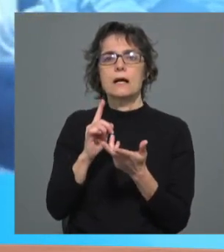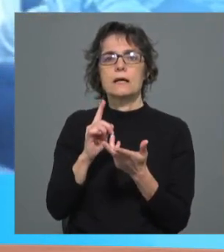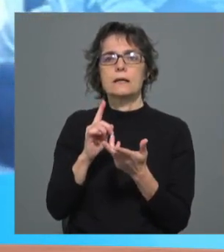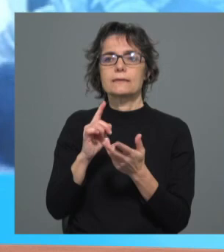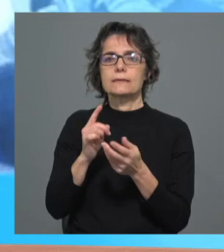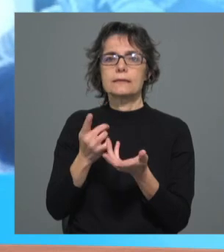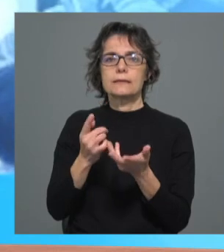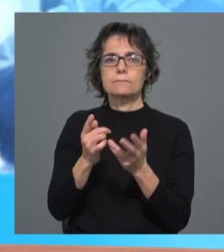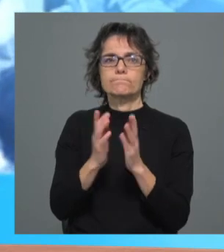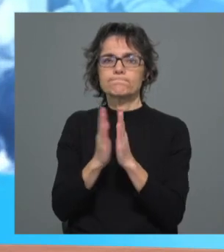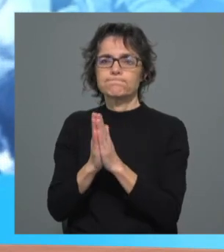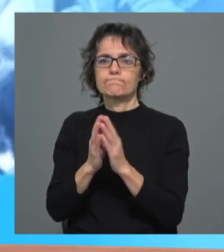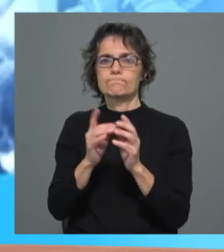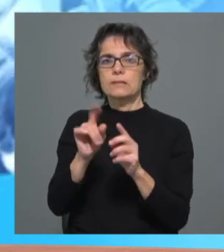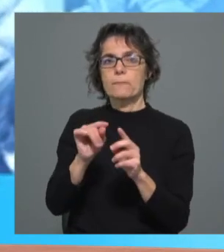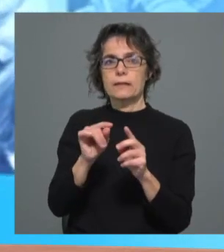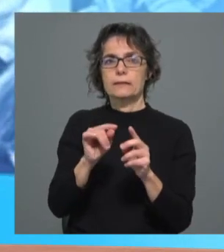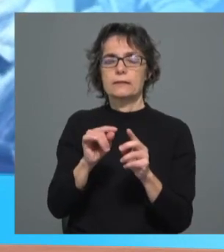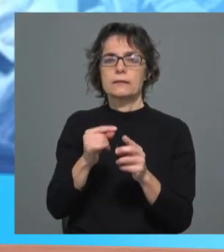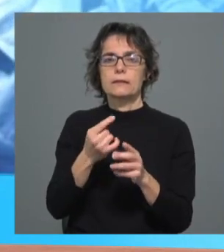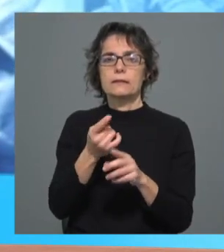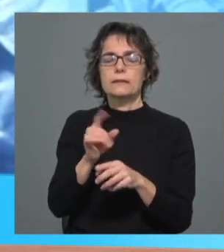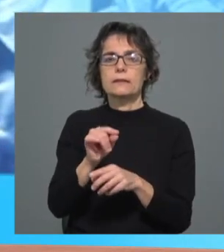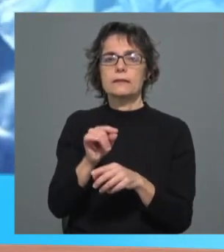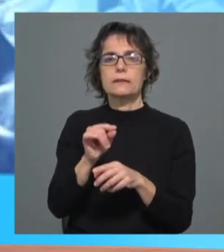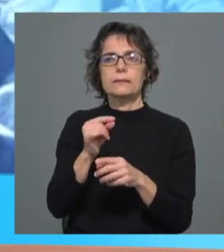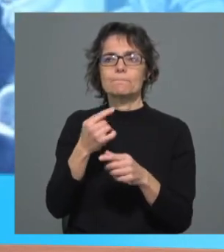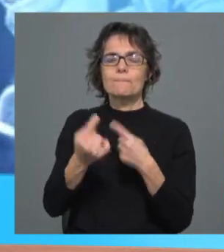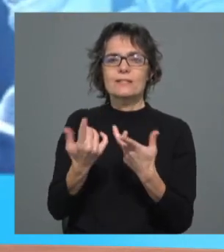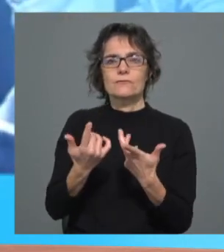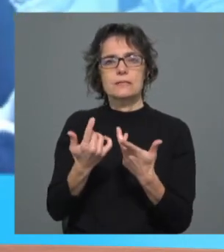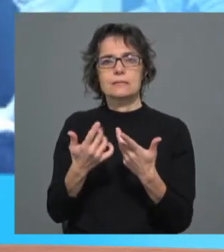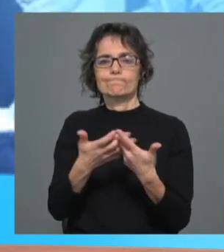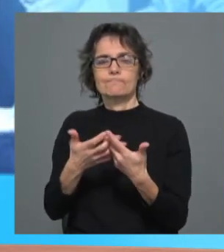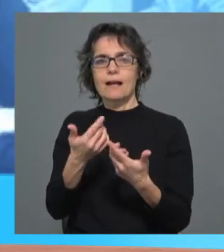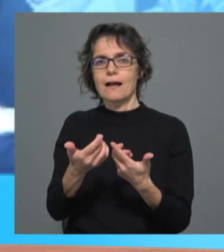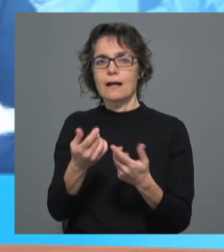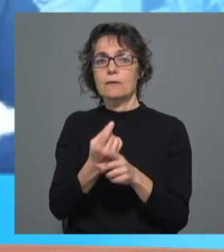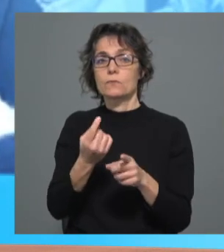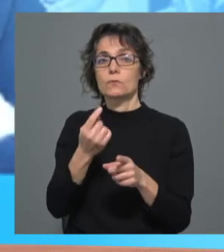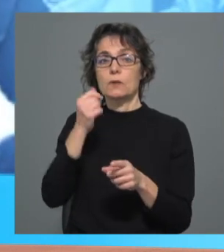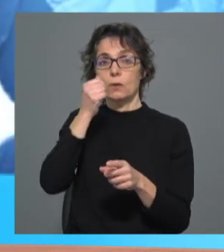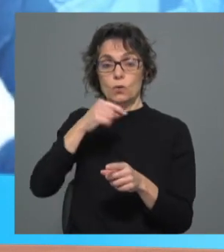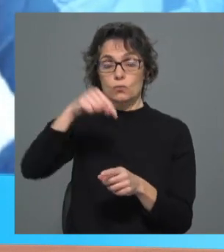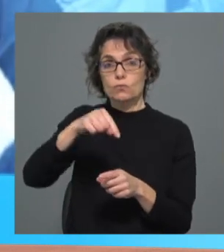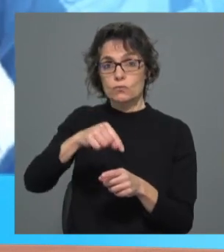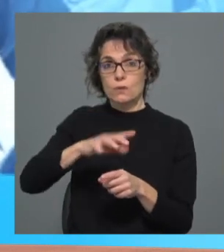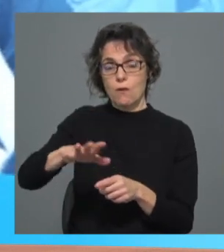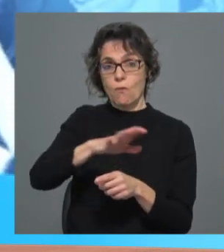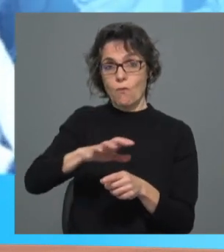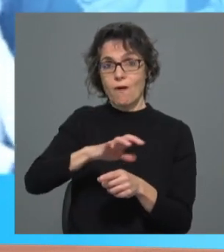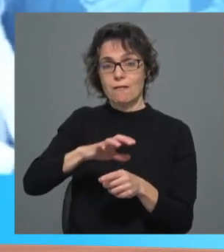diferentes. E daí também alguma tensão, porque no Sudão há 64 etnias.